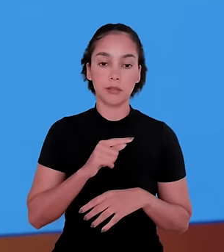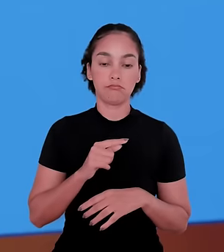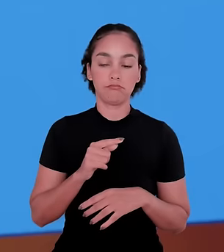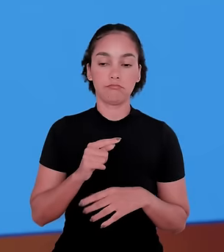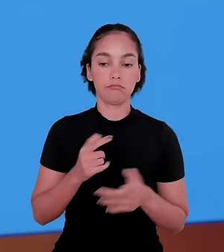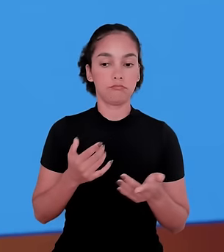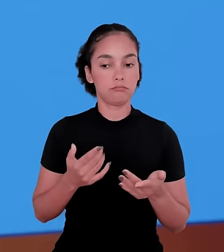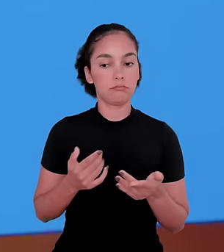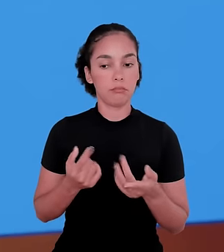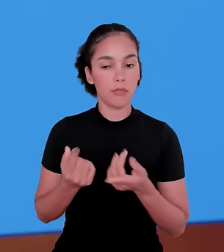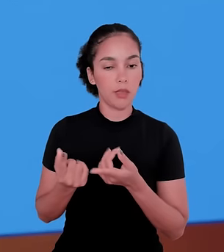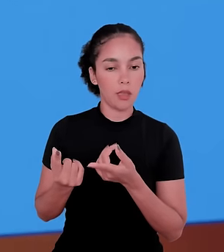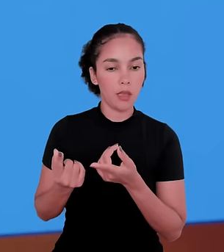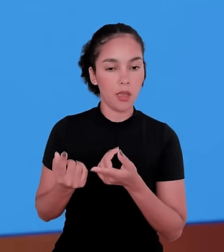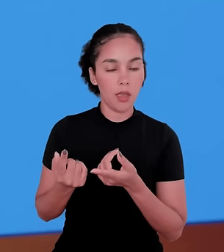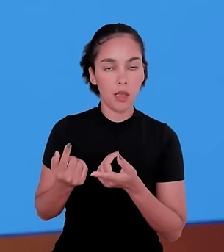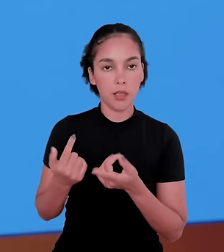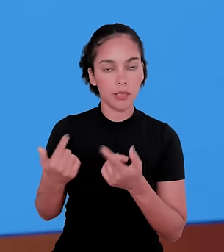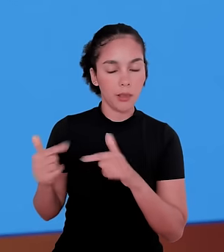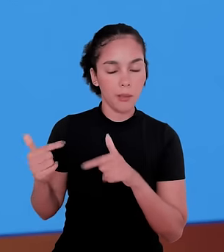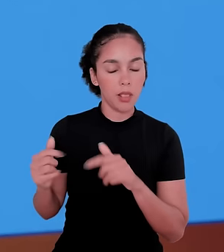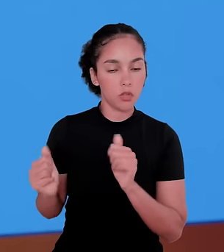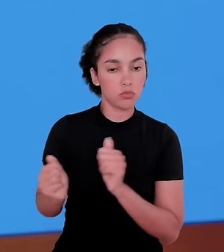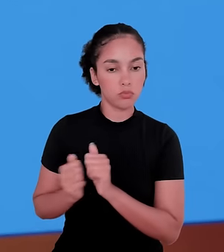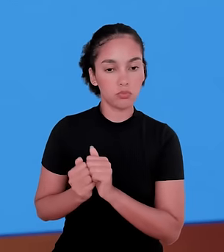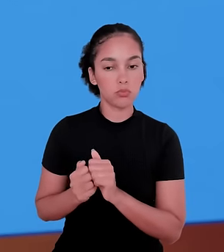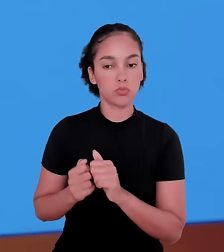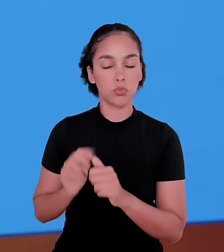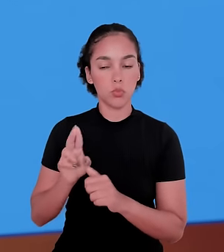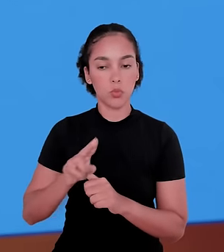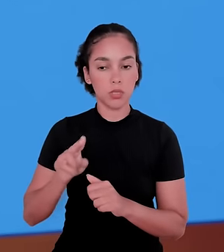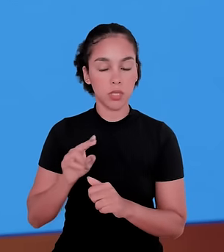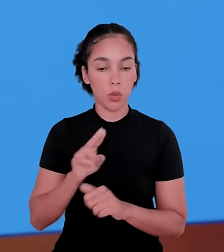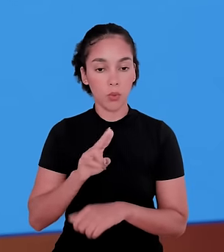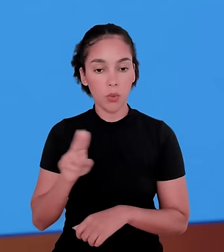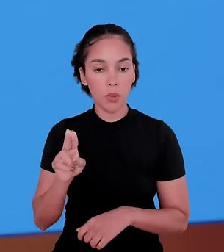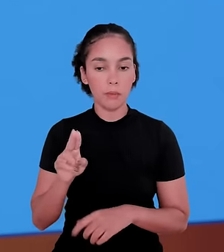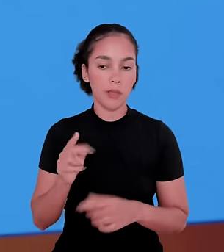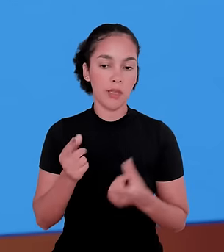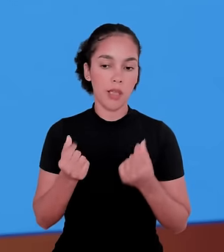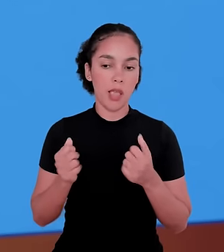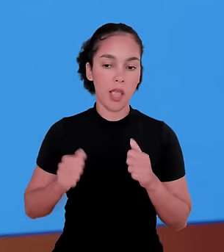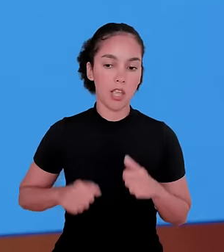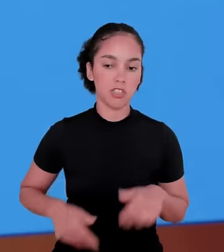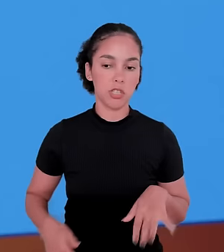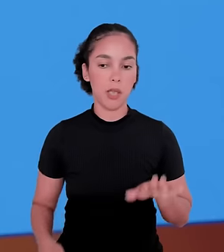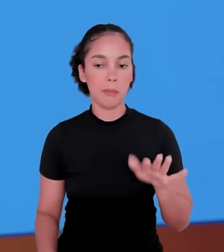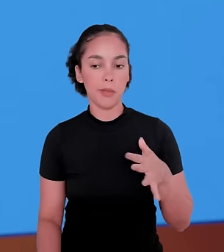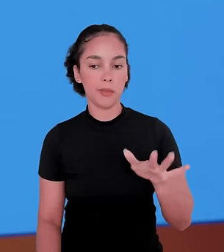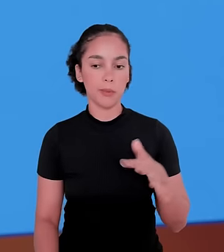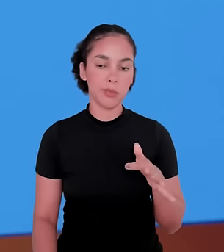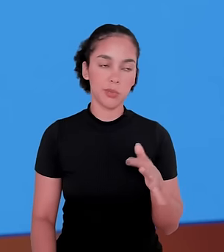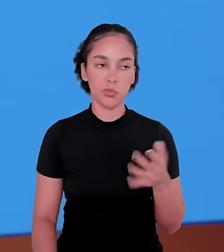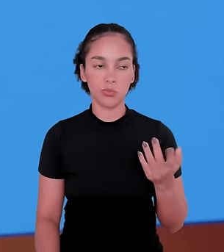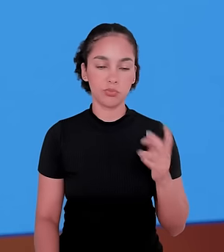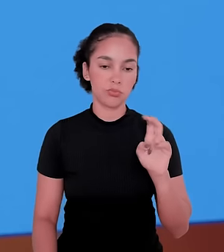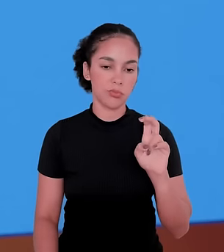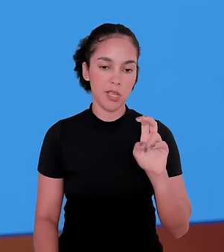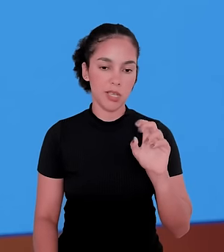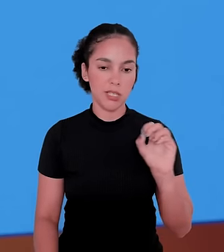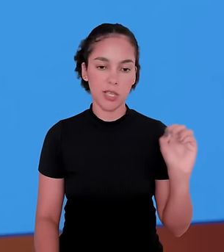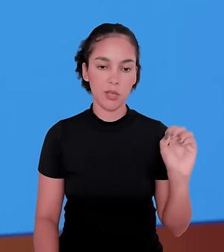e tudo mais e você vai ter a exclusividade de usar aquele nome você vai gastar ali mais ou menos os R